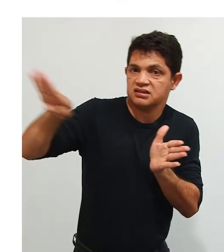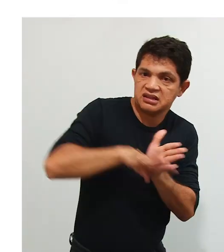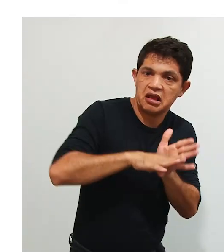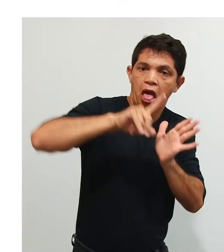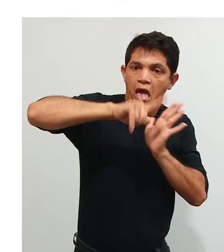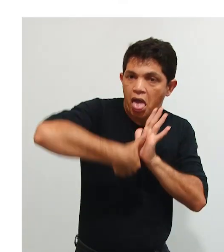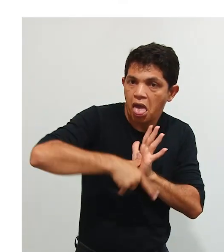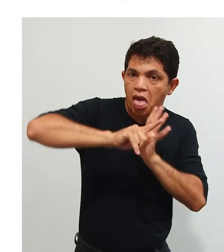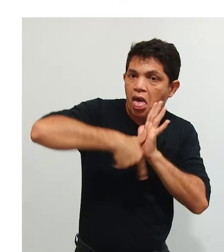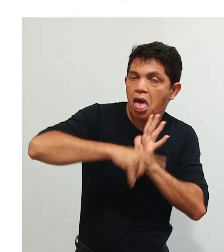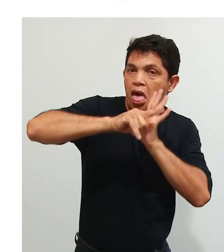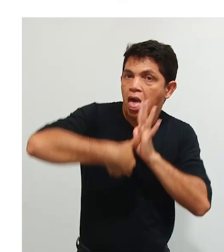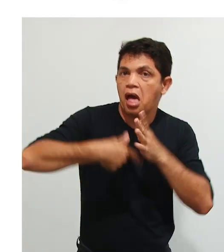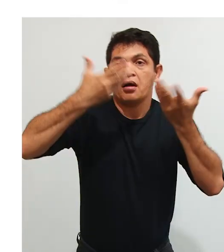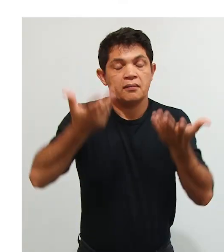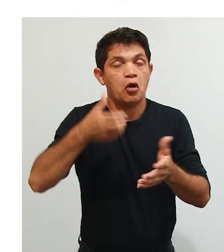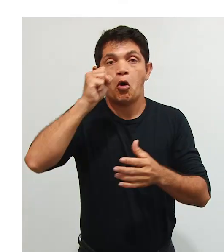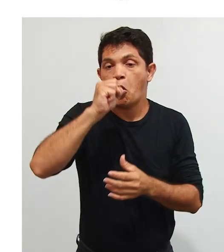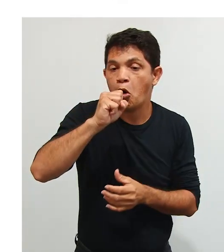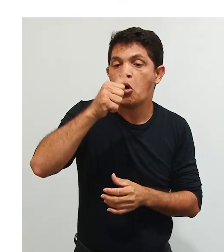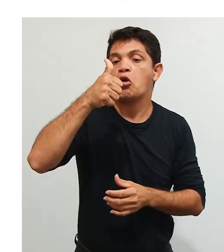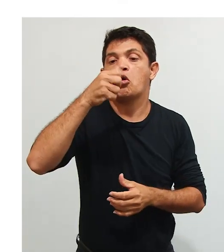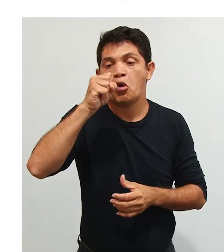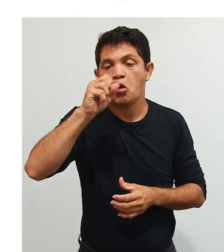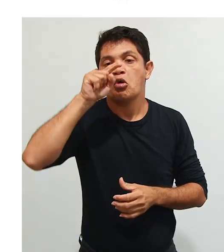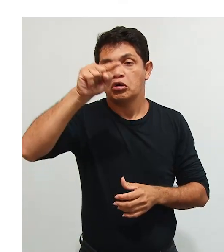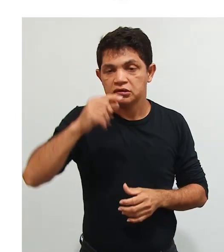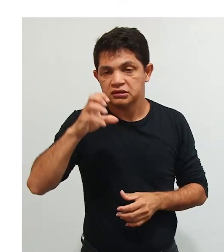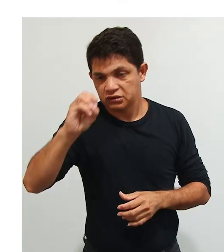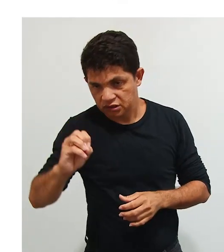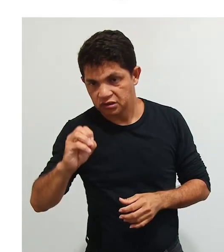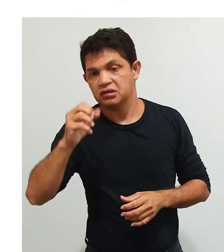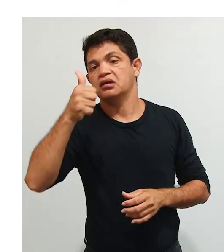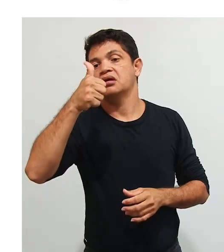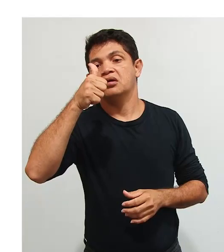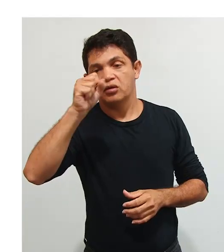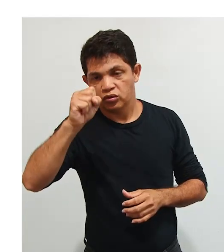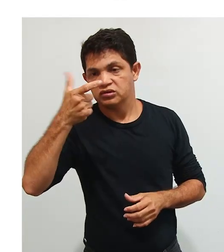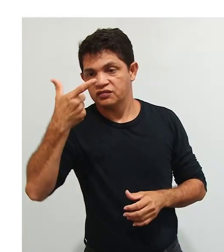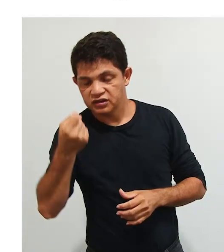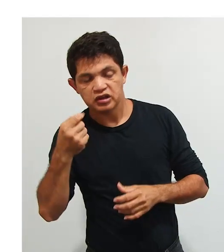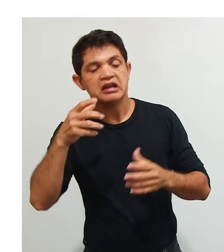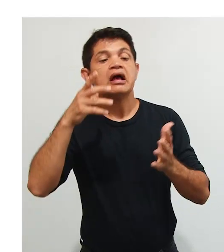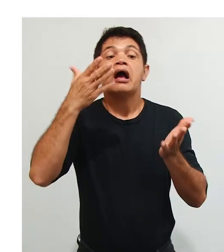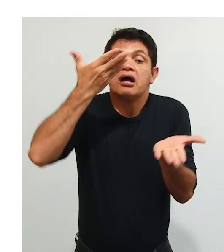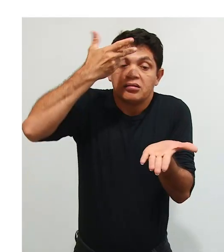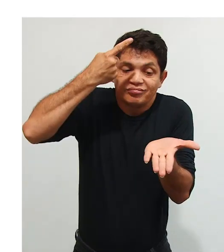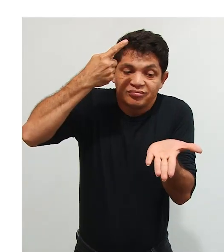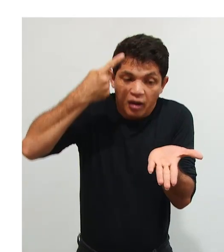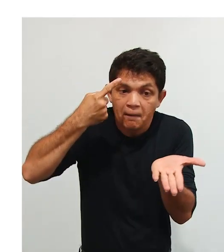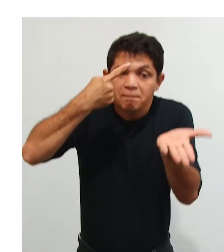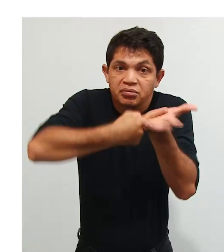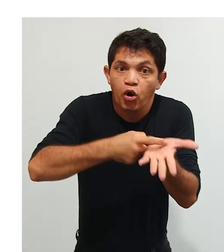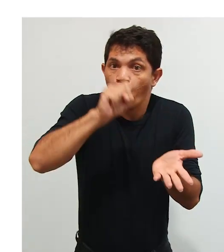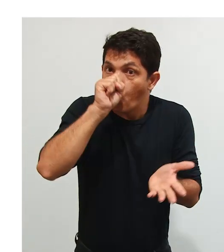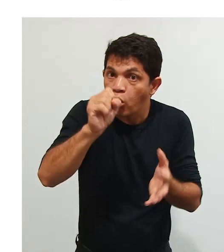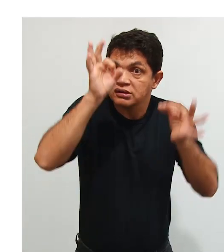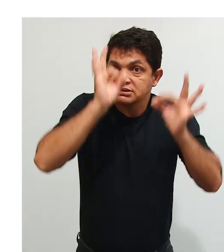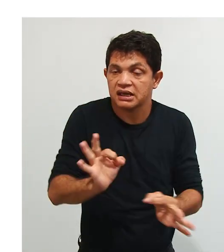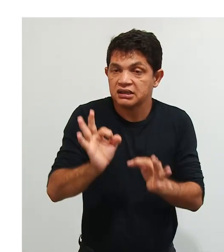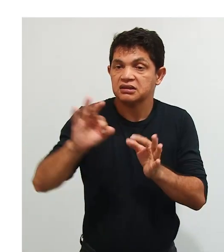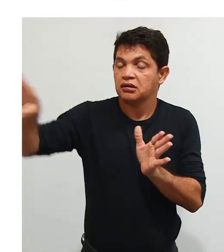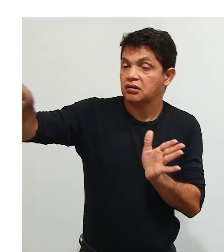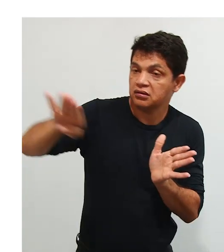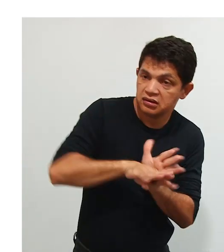pessoa chega sempre 8h20, 8h30, 8h40, o fato é,